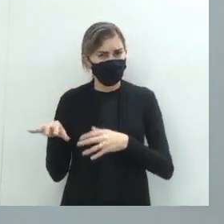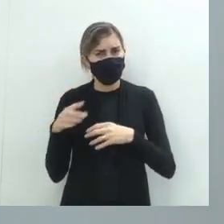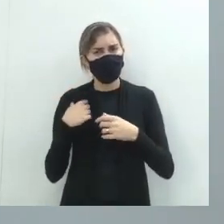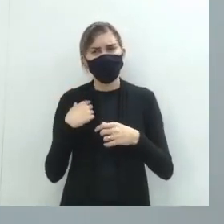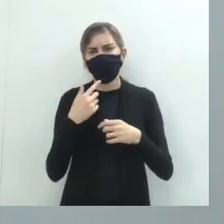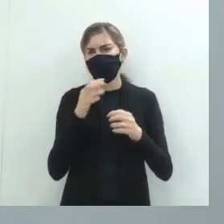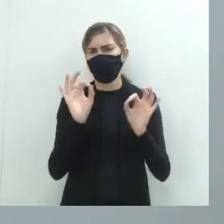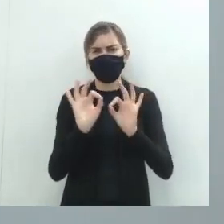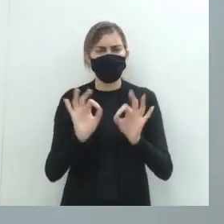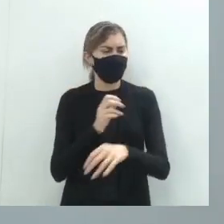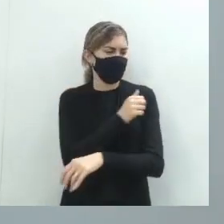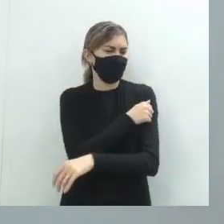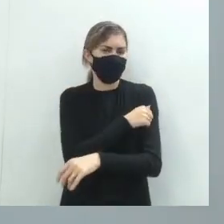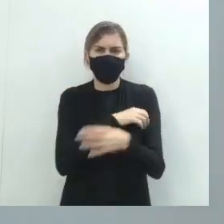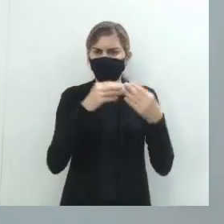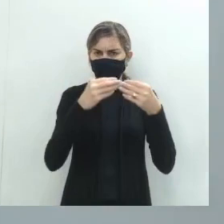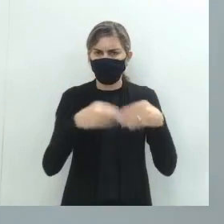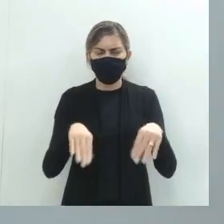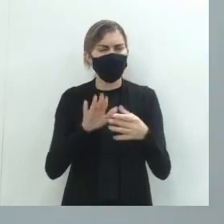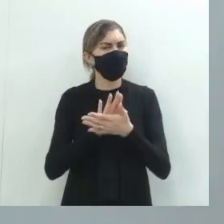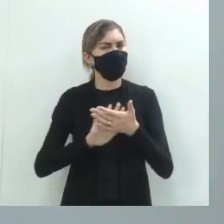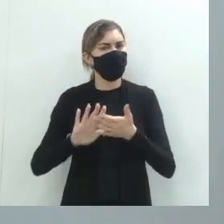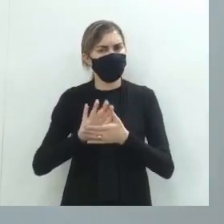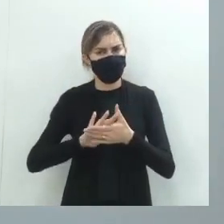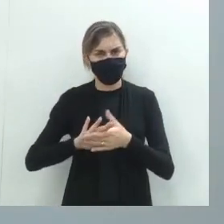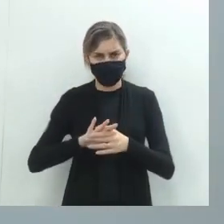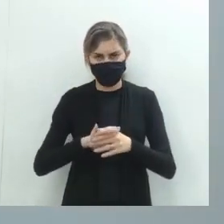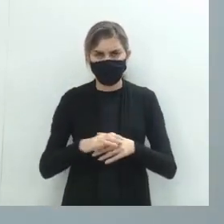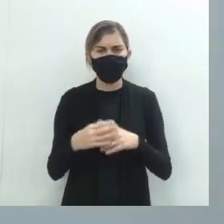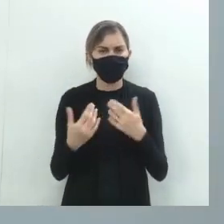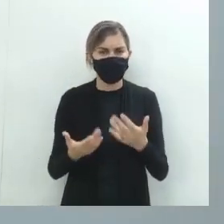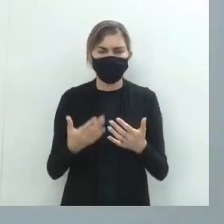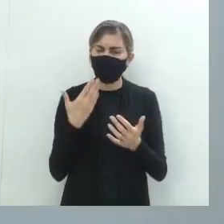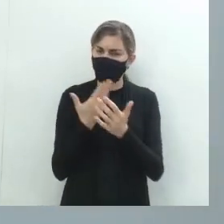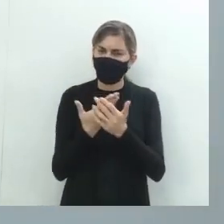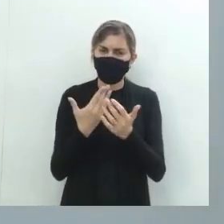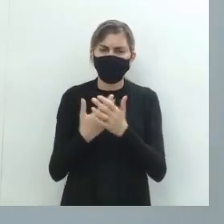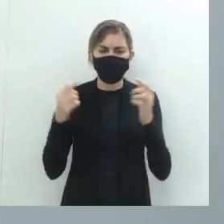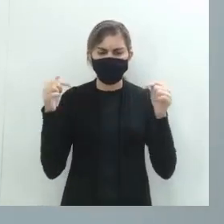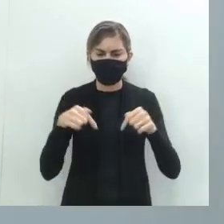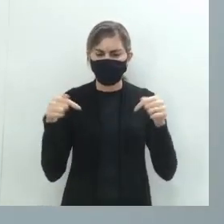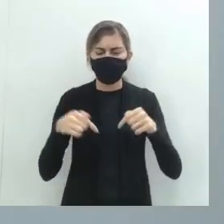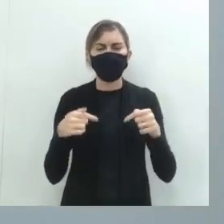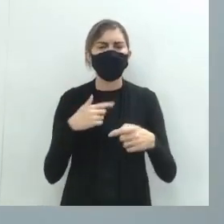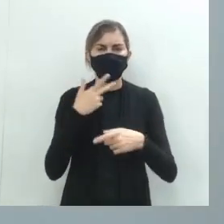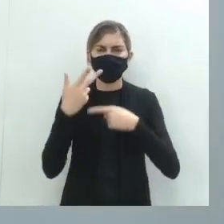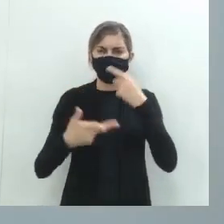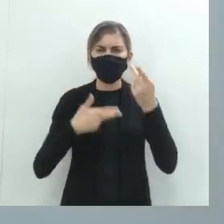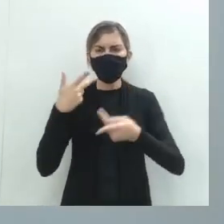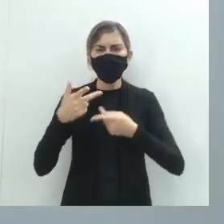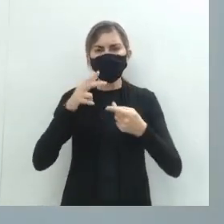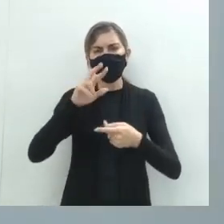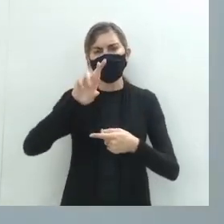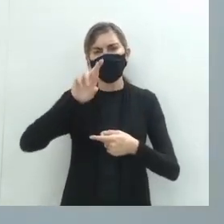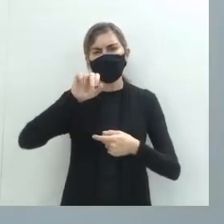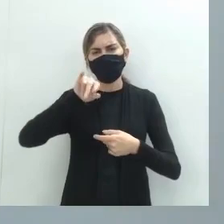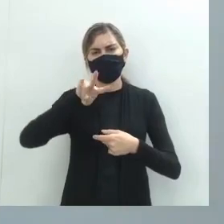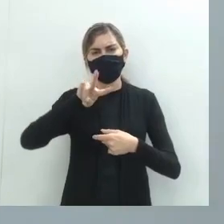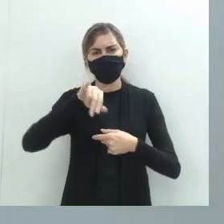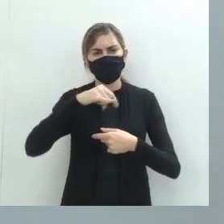Nenhum aluno vai ser prejudicado. Ei, meu povo, a aula de hoje vai falar sobre uma